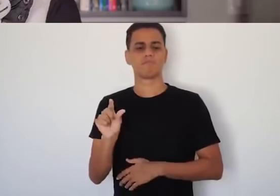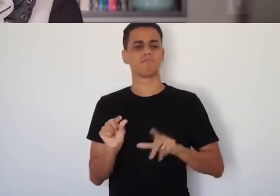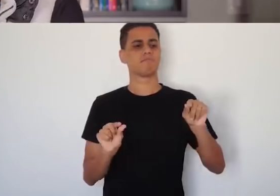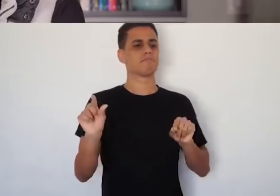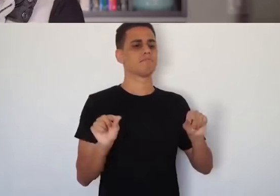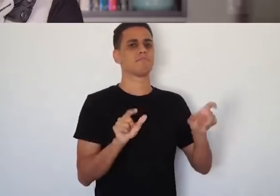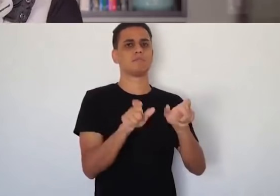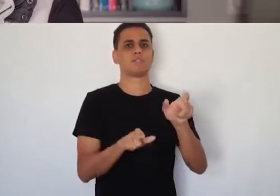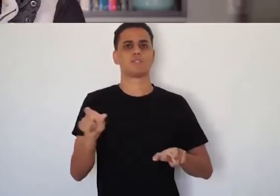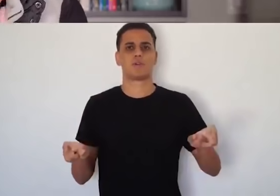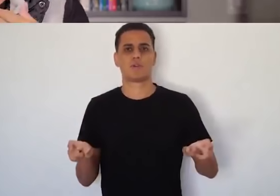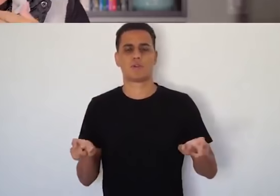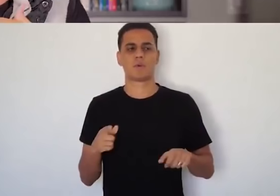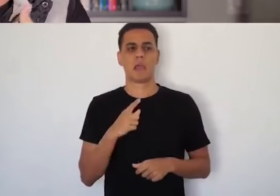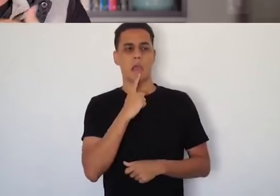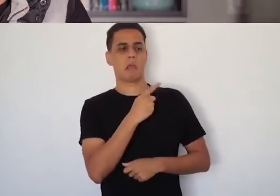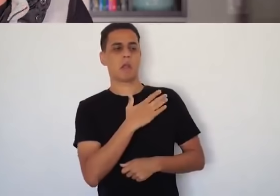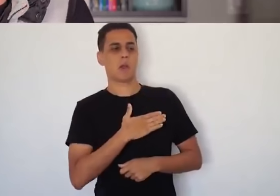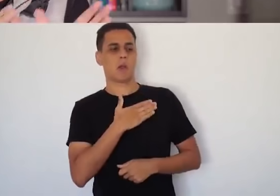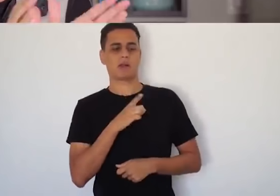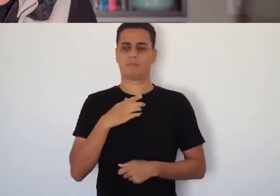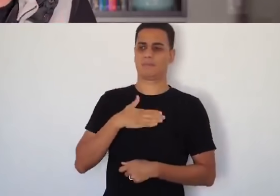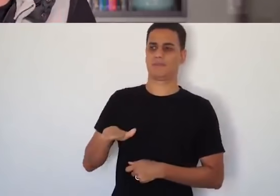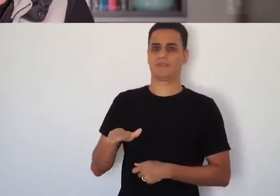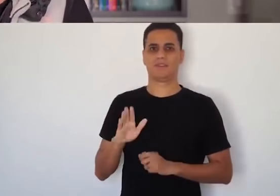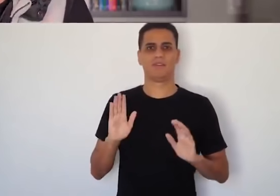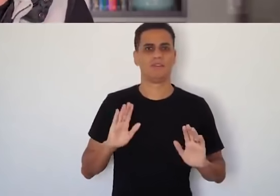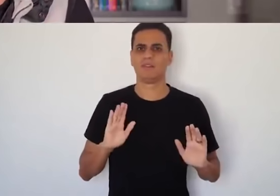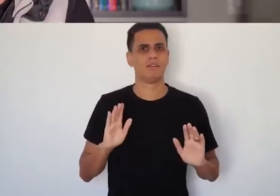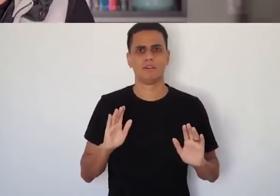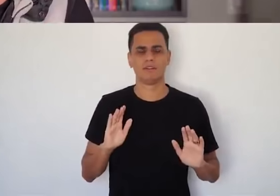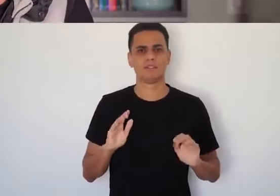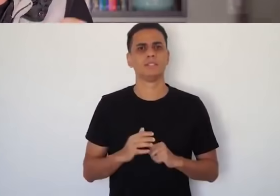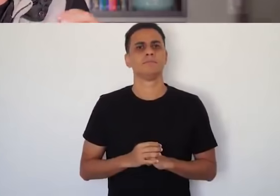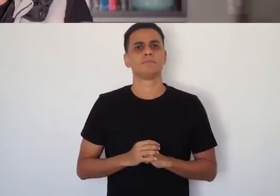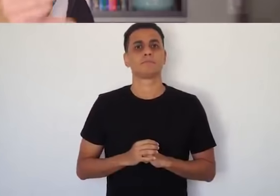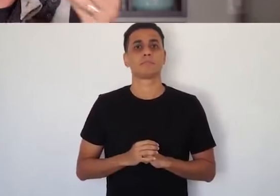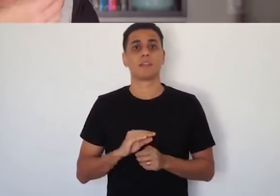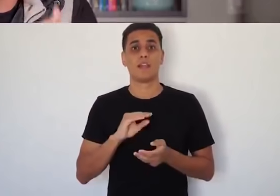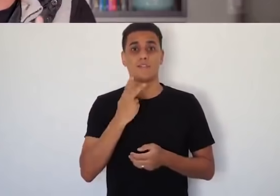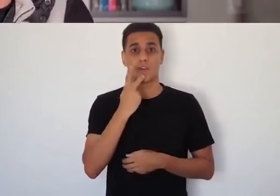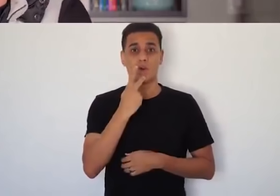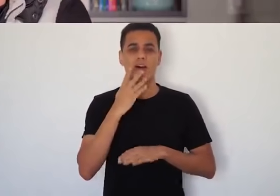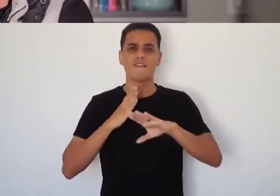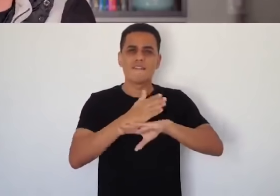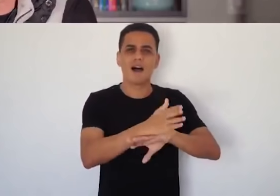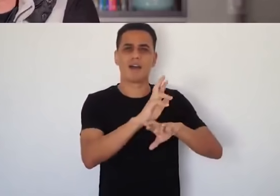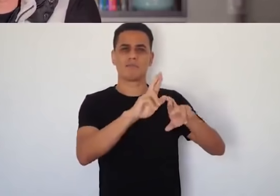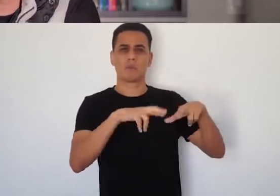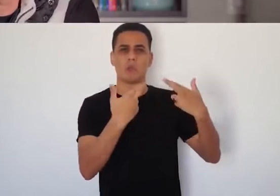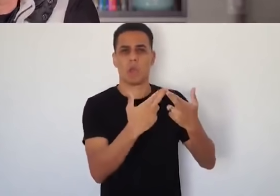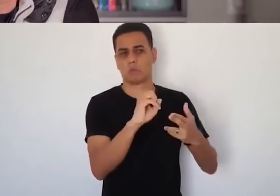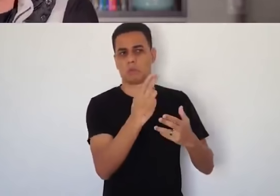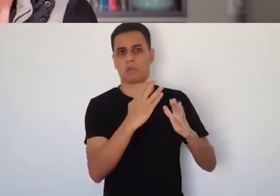muito analisado pela roupa, que geralmente era uma única roupa, muito assim maltratada aquela roupa, e ele está